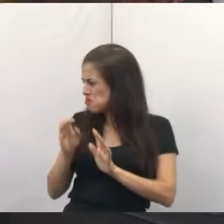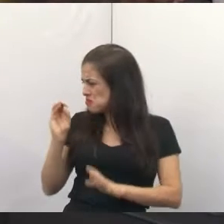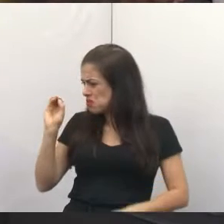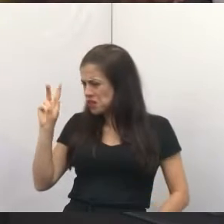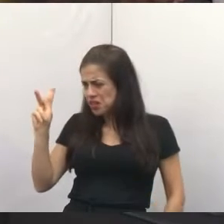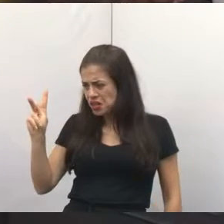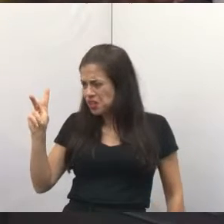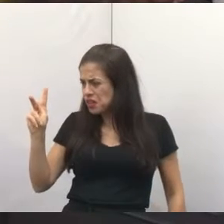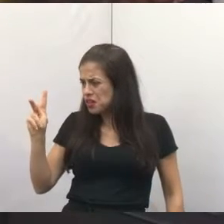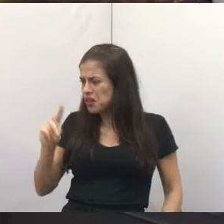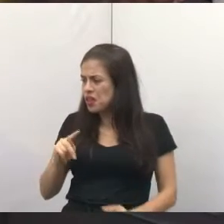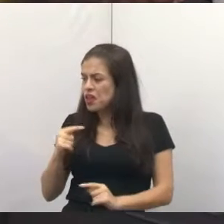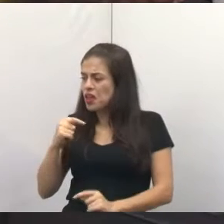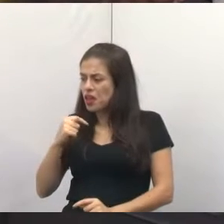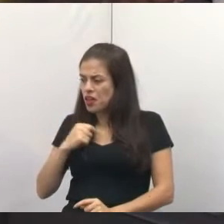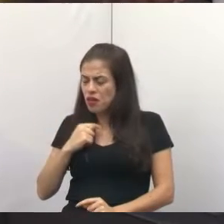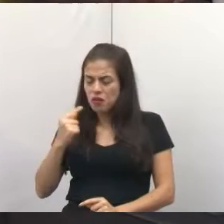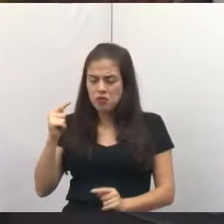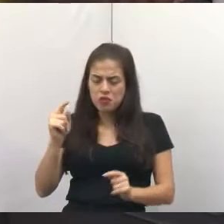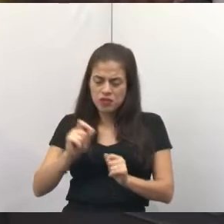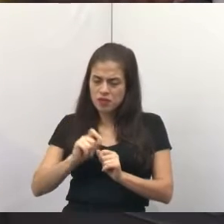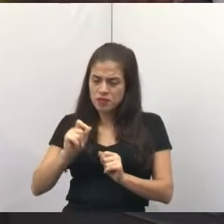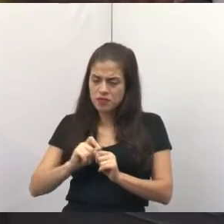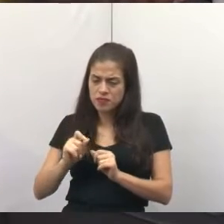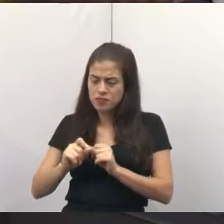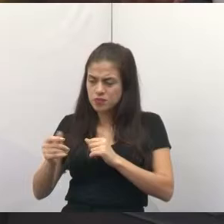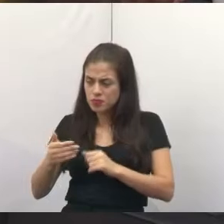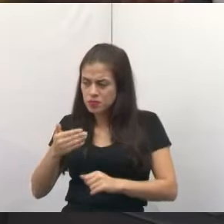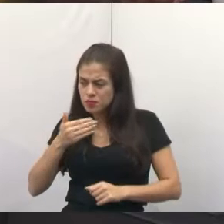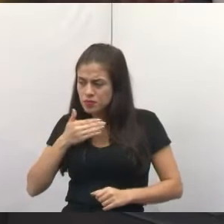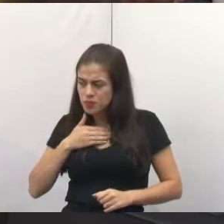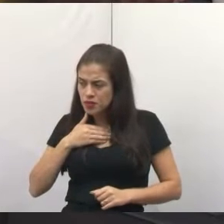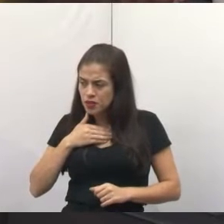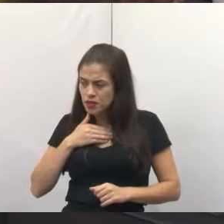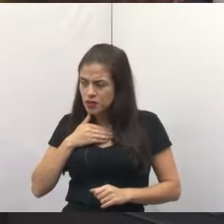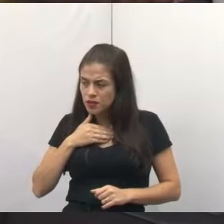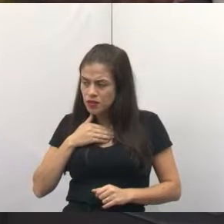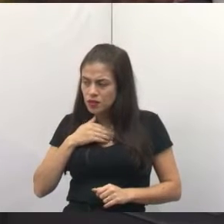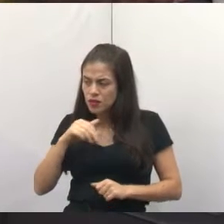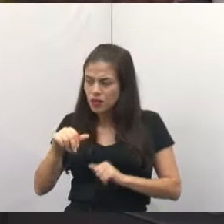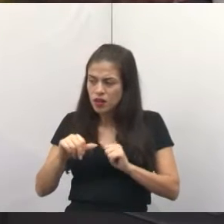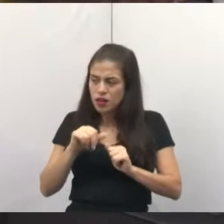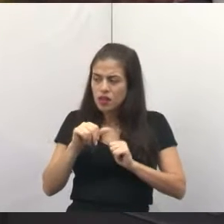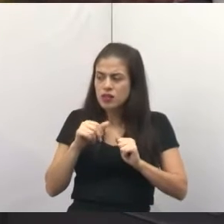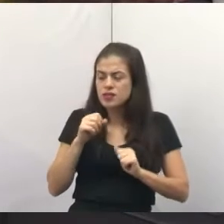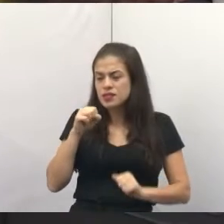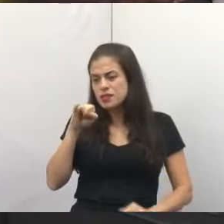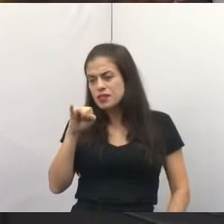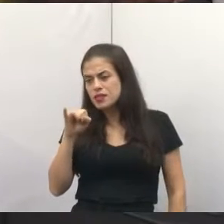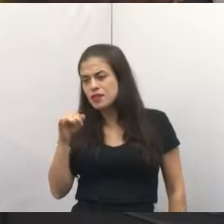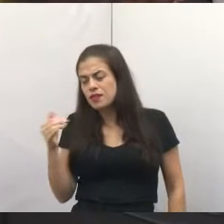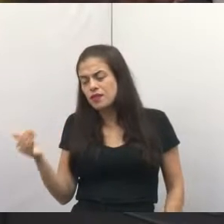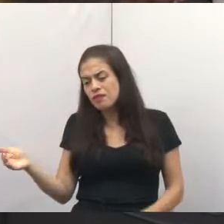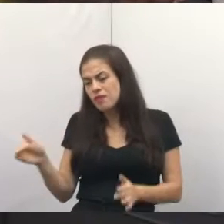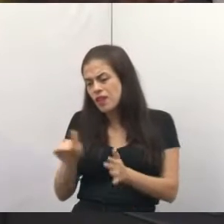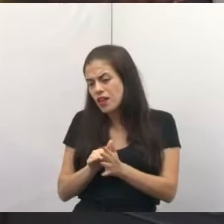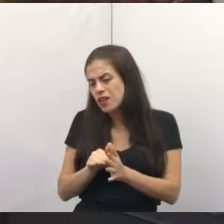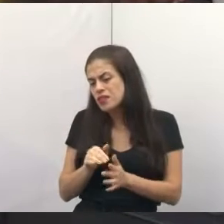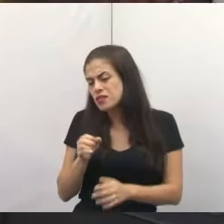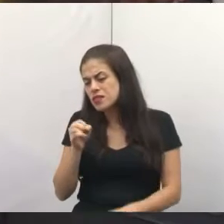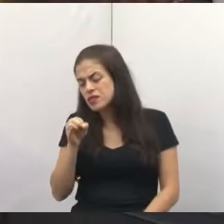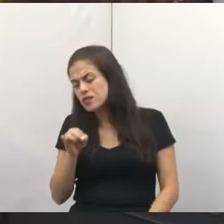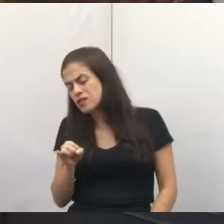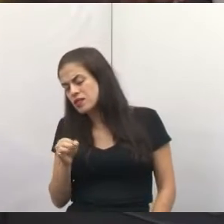por mim, tá? Com relação se vem ou se não vem, para mim, isso aí é motivo de cada um.